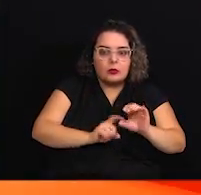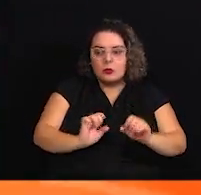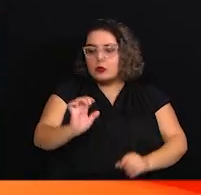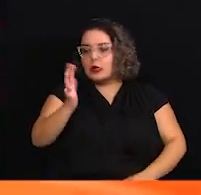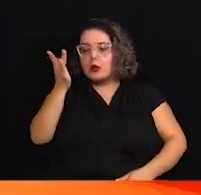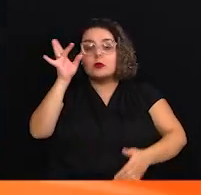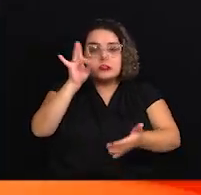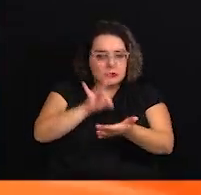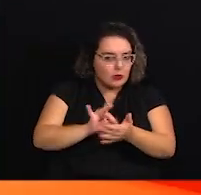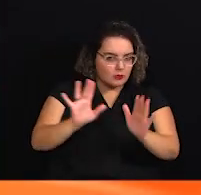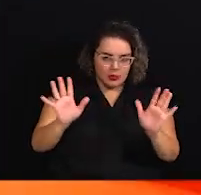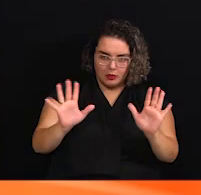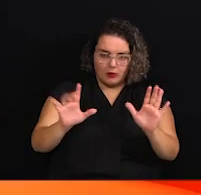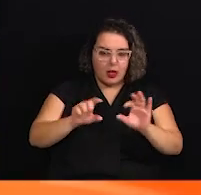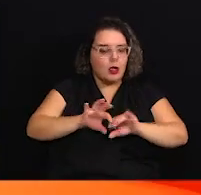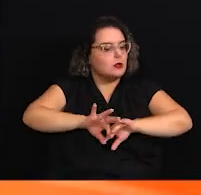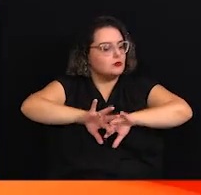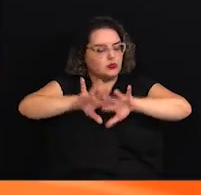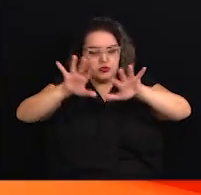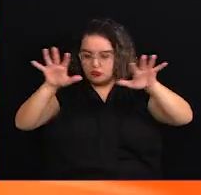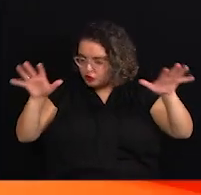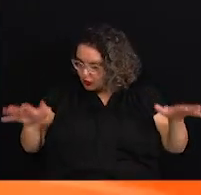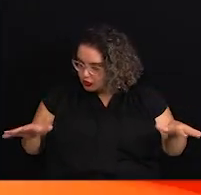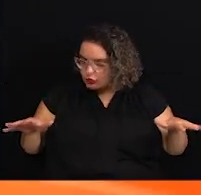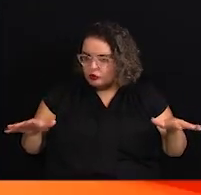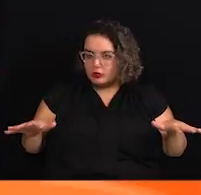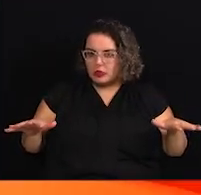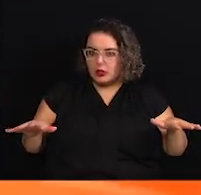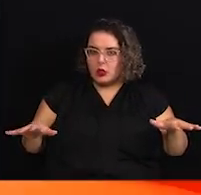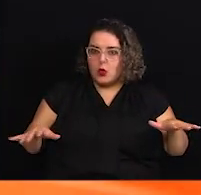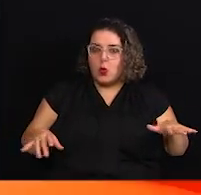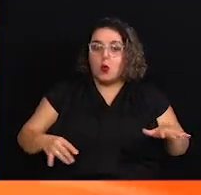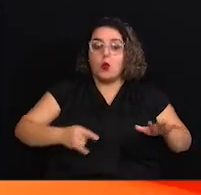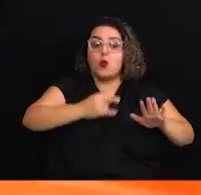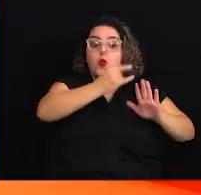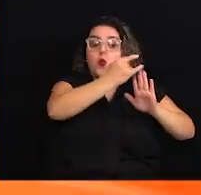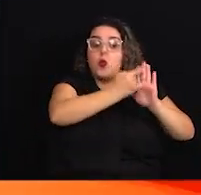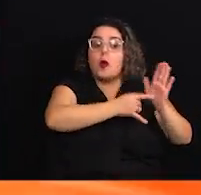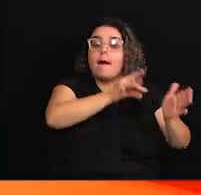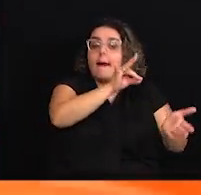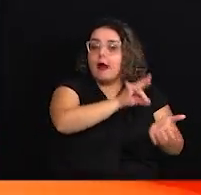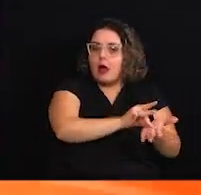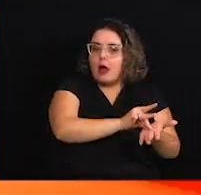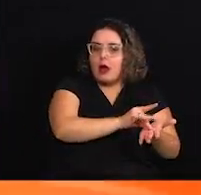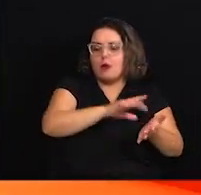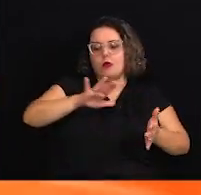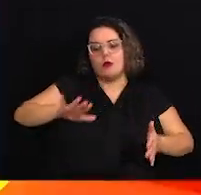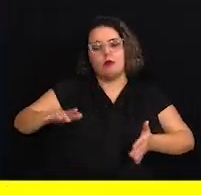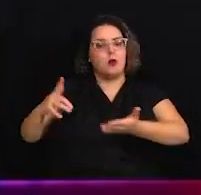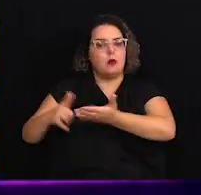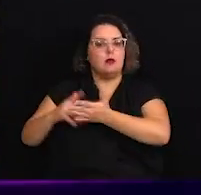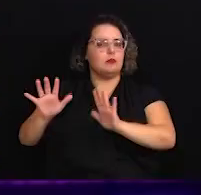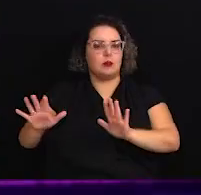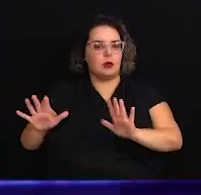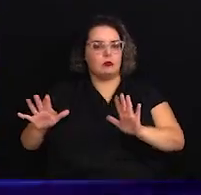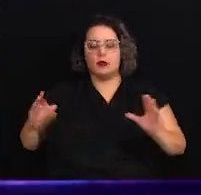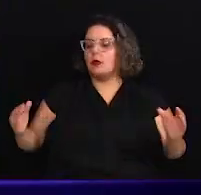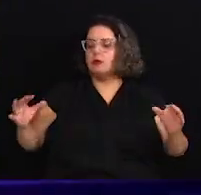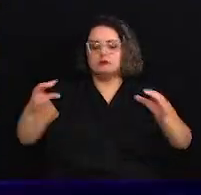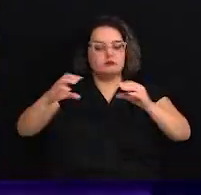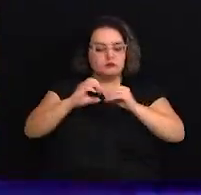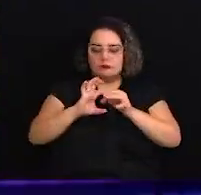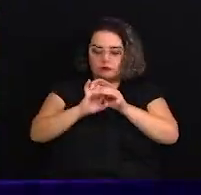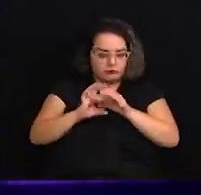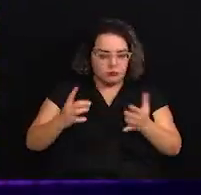caso real, tá? Ele é totalmente diferente, ele partiu desse caso, tá? Mas ele não guarda nenhum